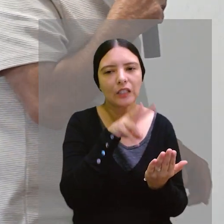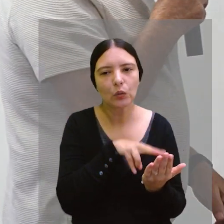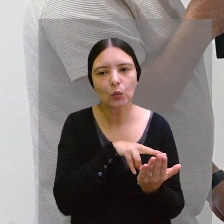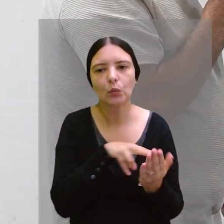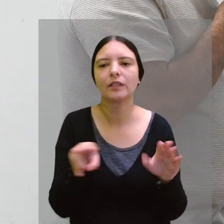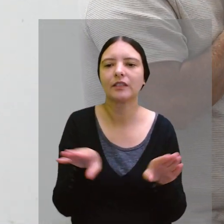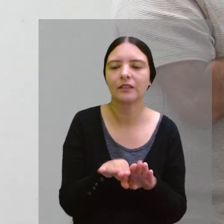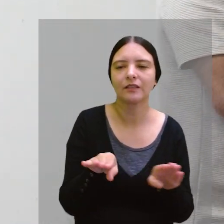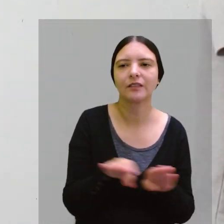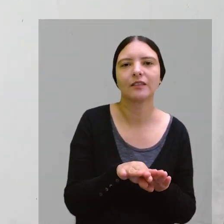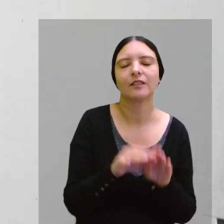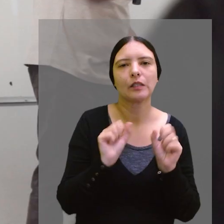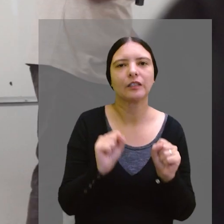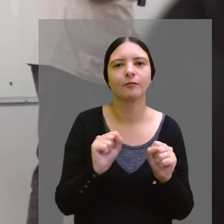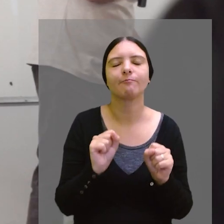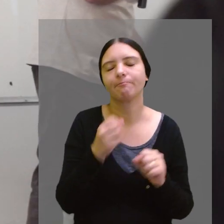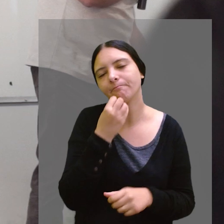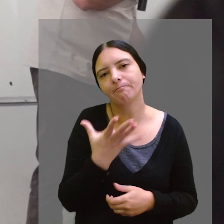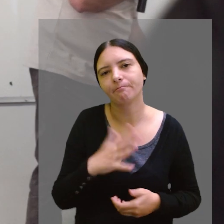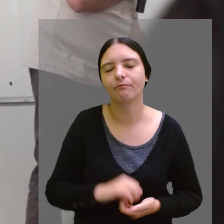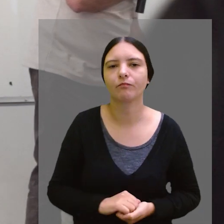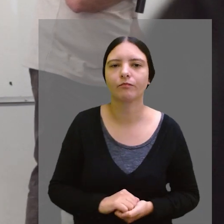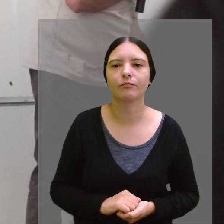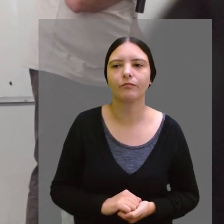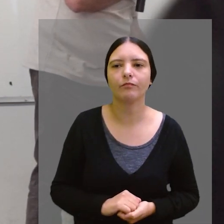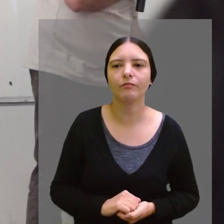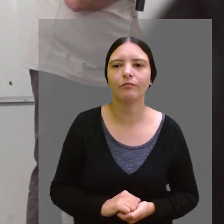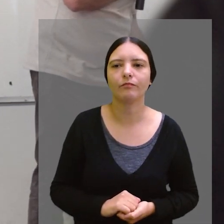também essa vantagem.